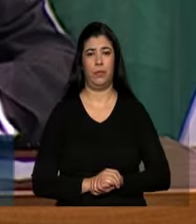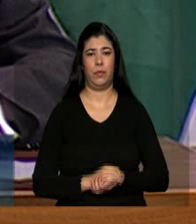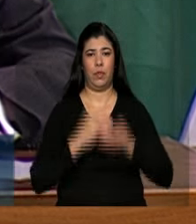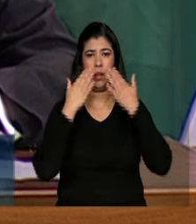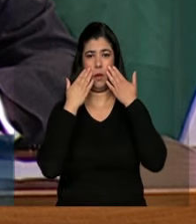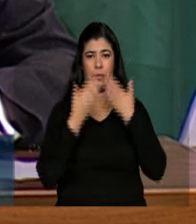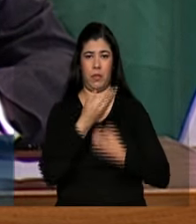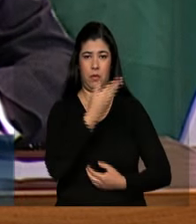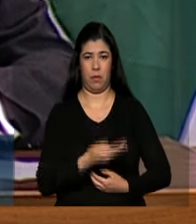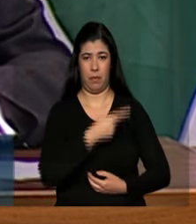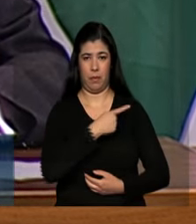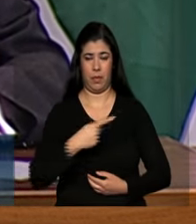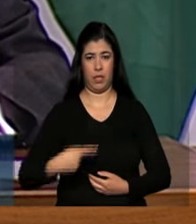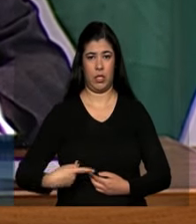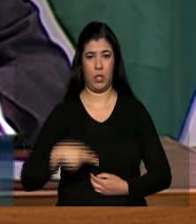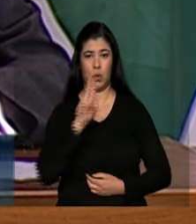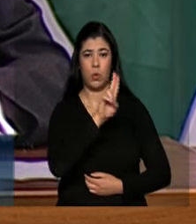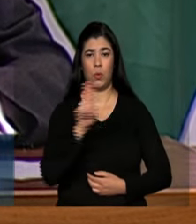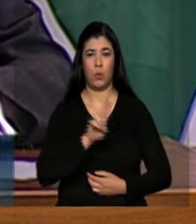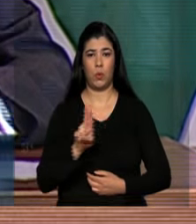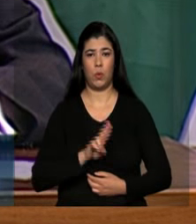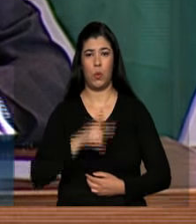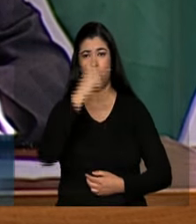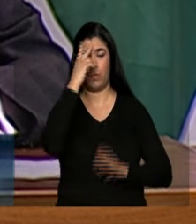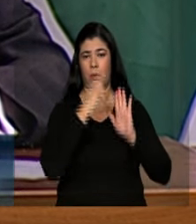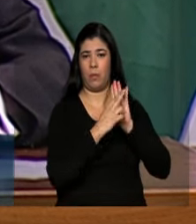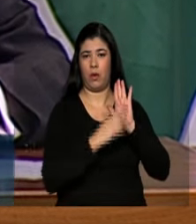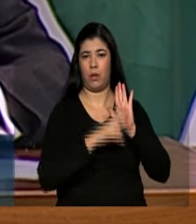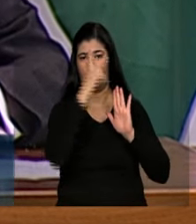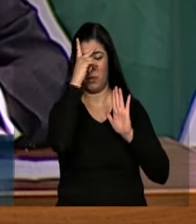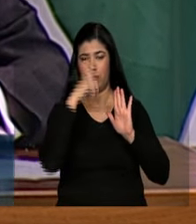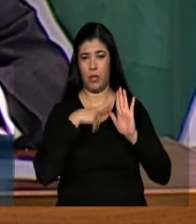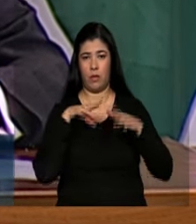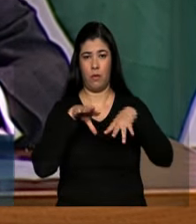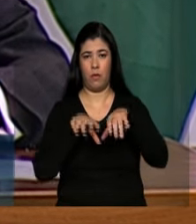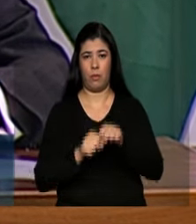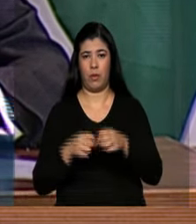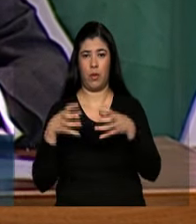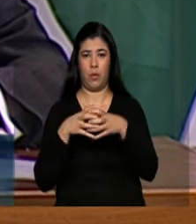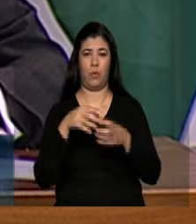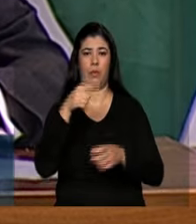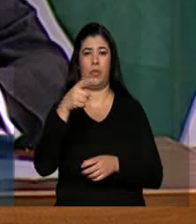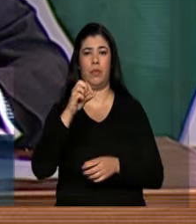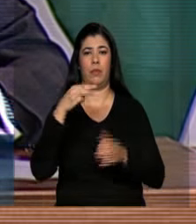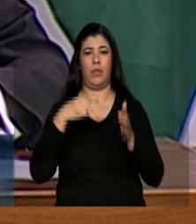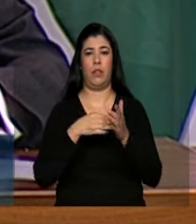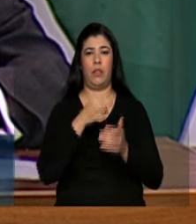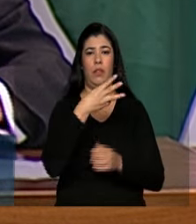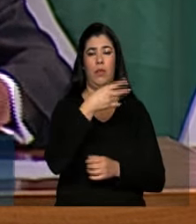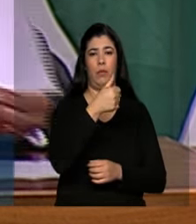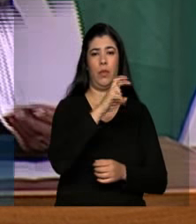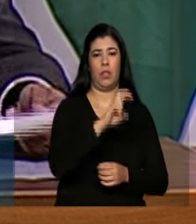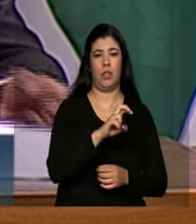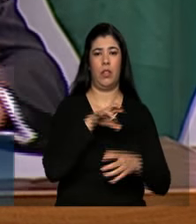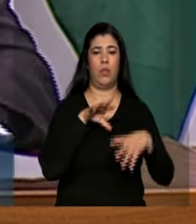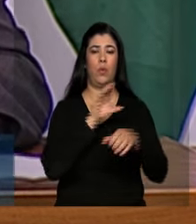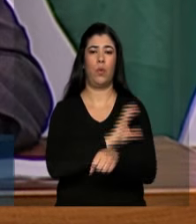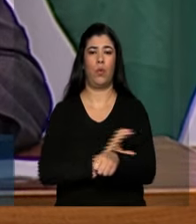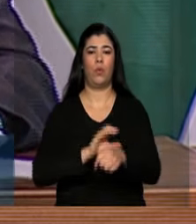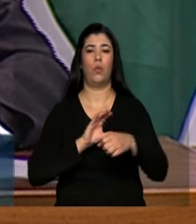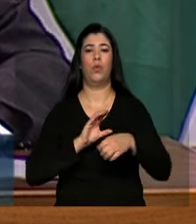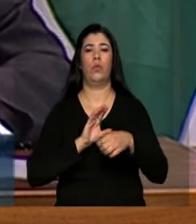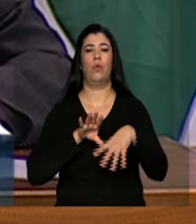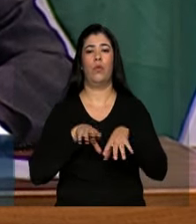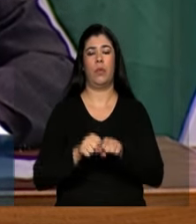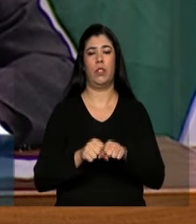Apresento, senhora Presidenta, a relação completa dos formandos da turma de 2013-2015 do curso de formação do Instituto Rio